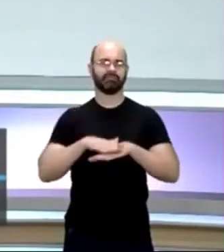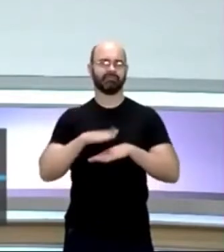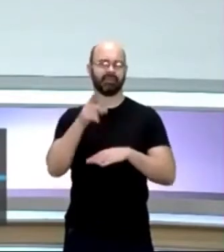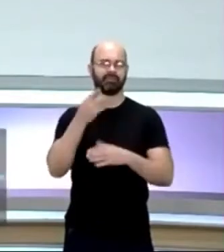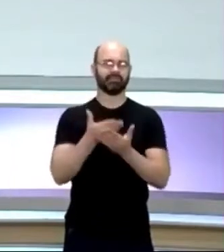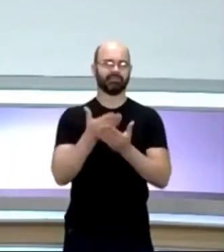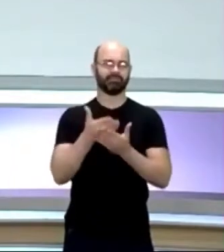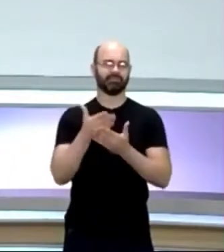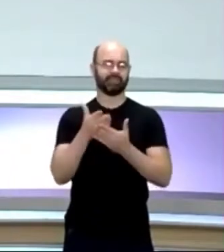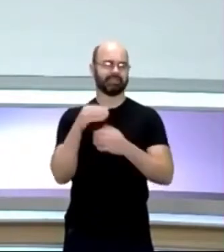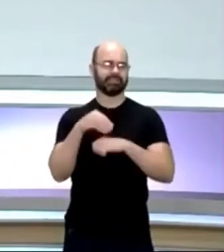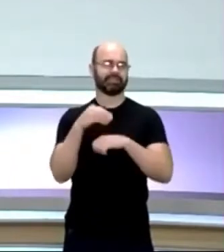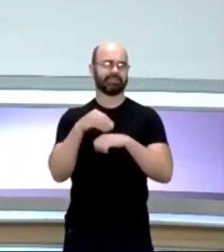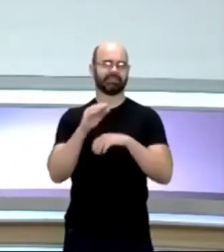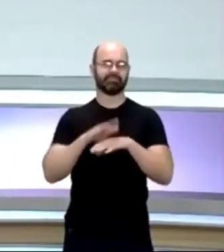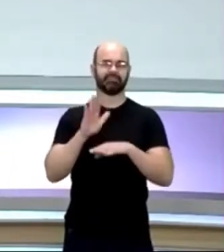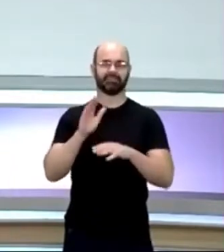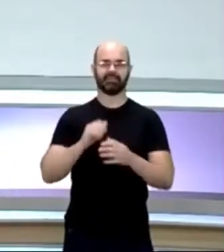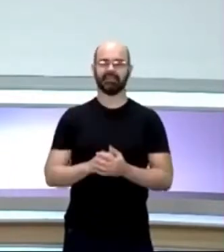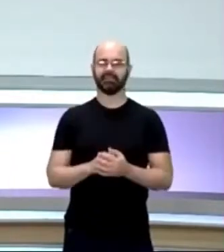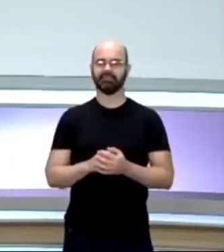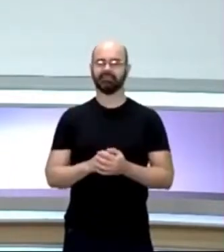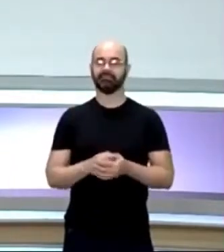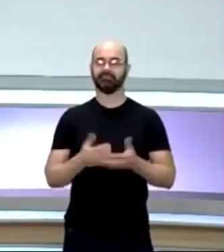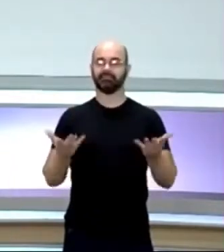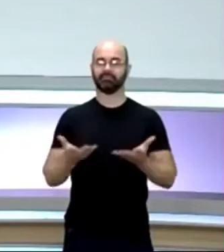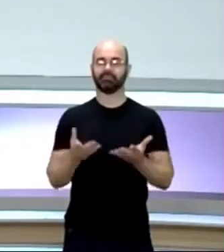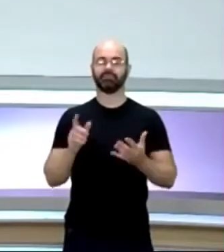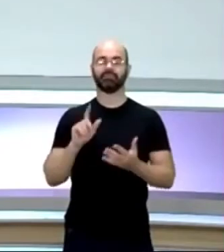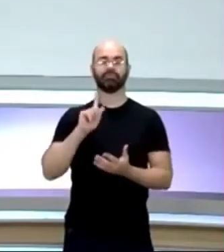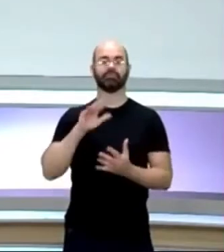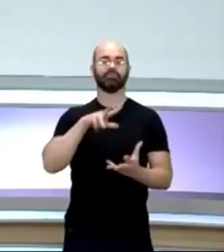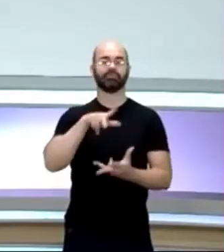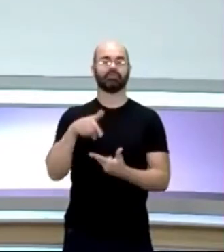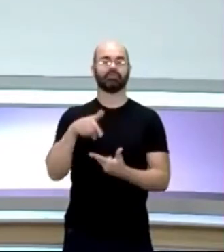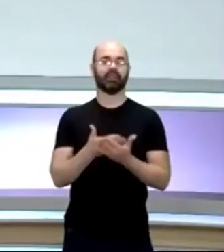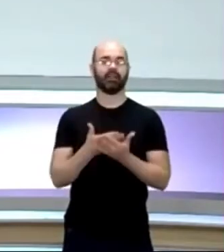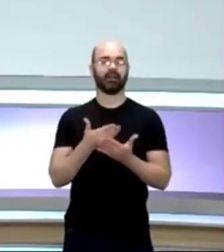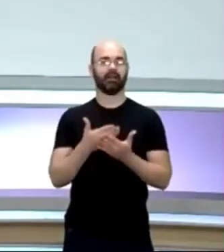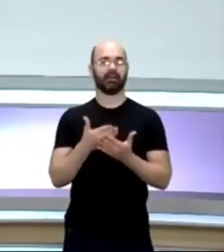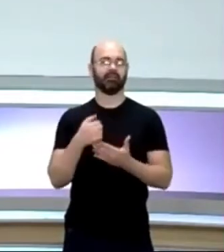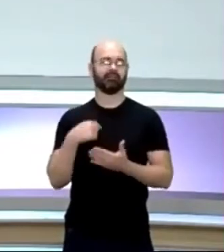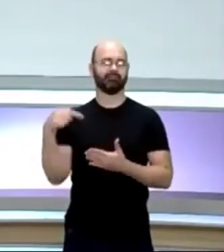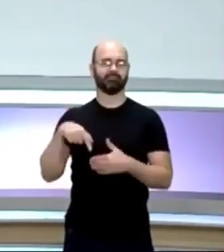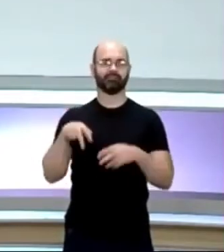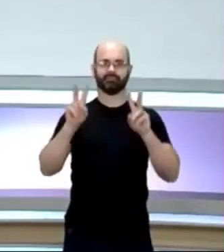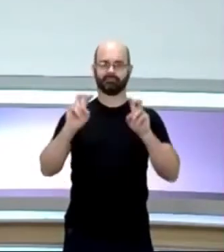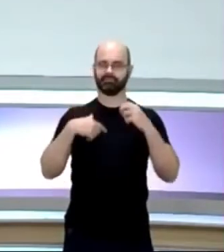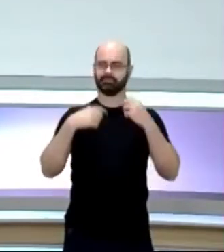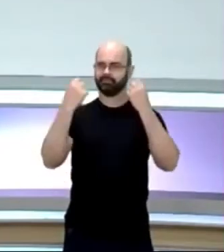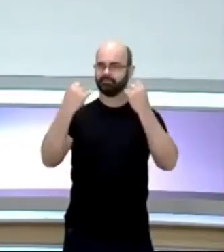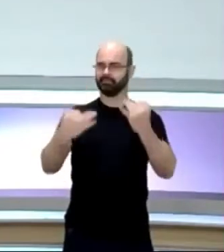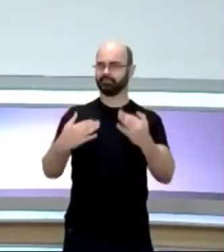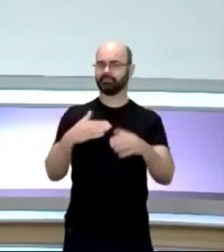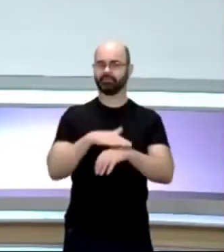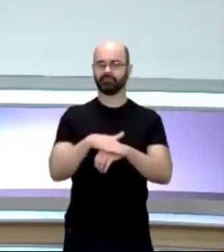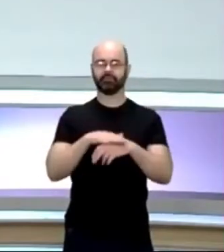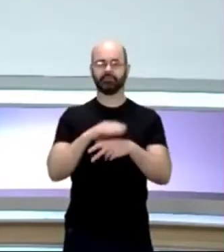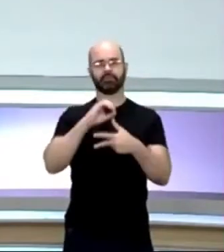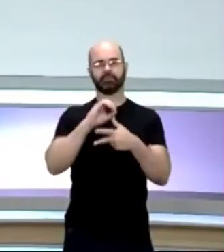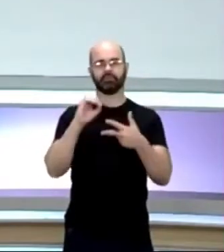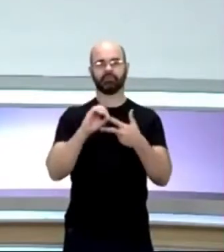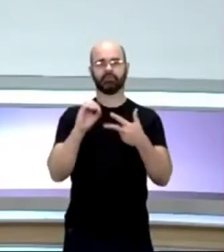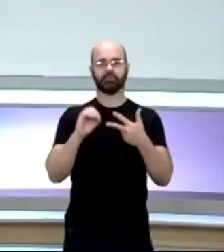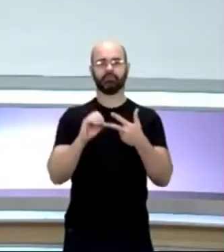vim falar sobre as aulas de geografia aí que estão passando para vocês aí, que são reforços do Enem, que vocês têm